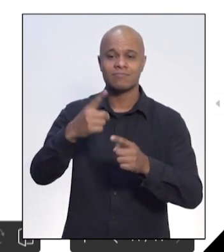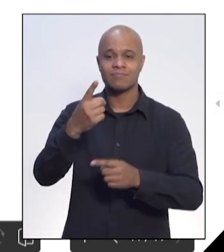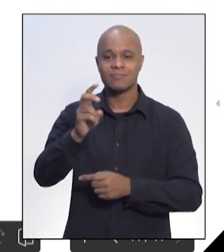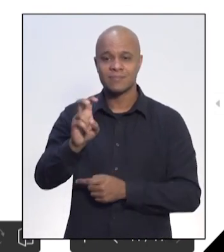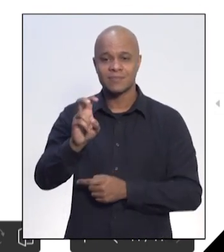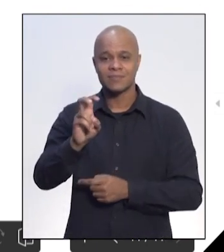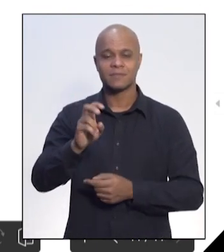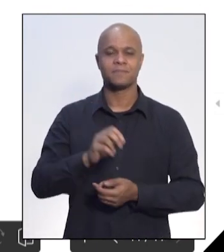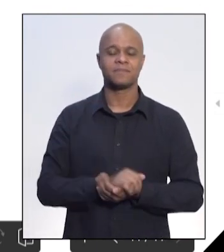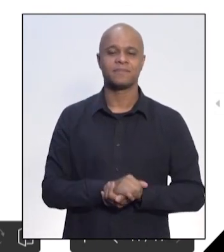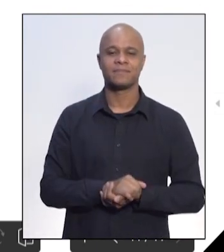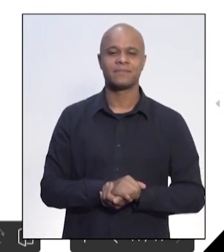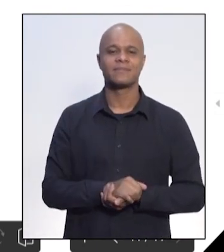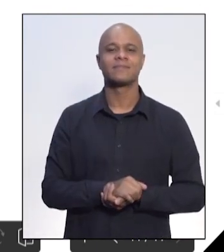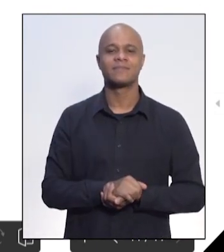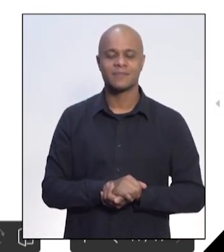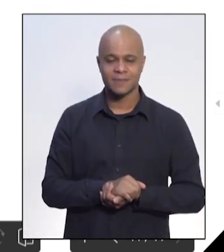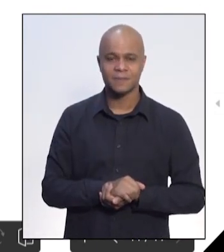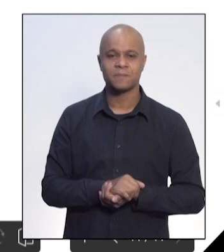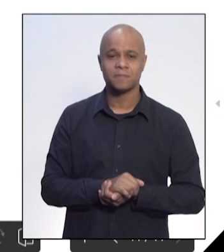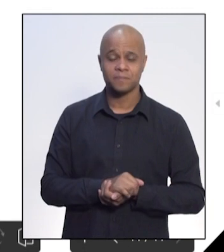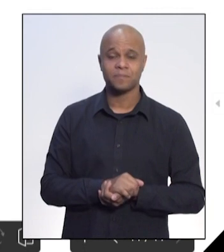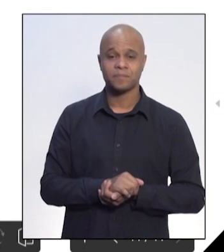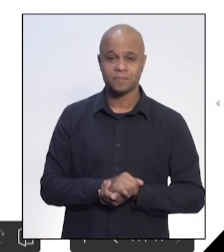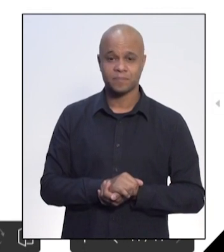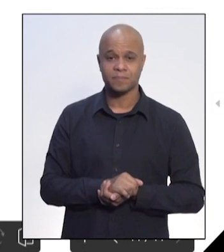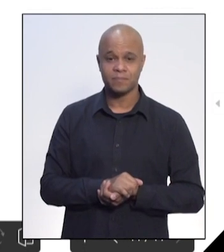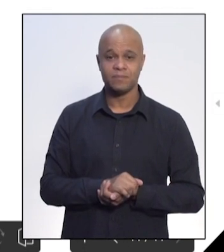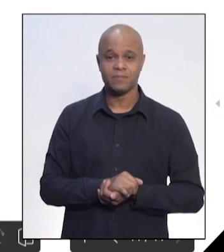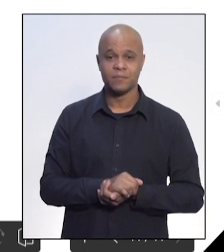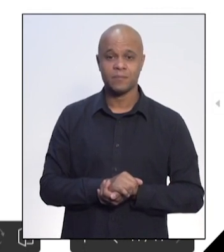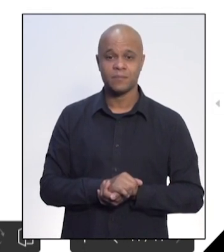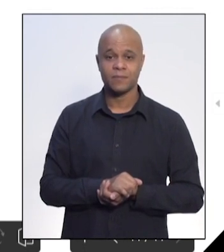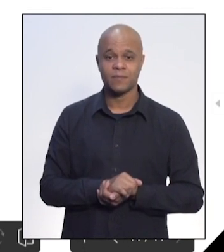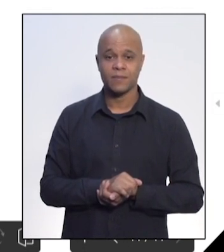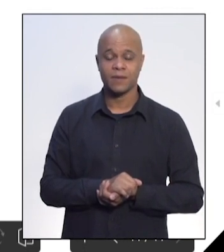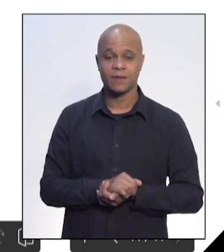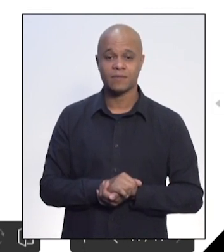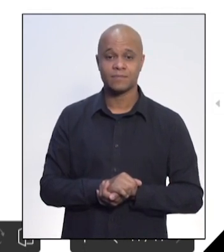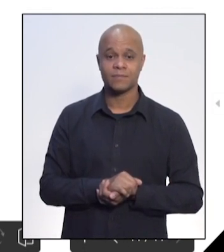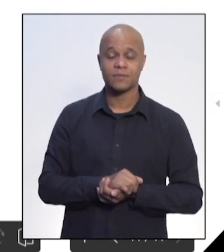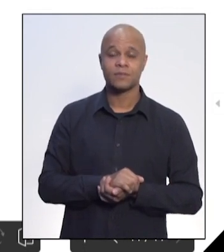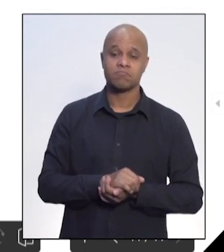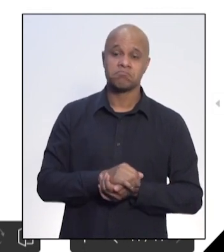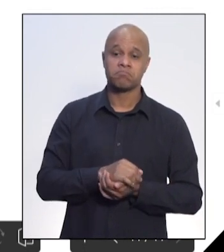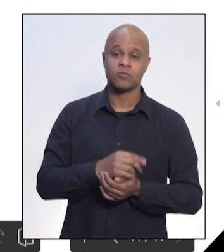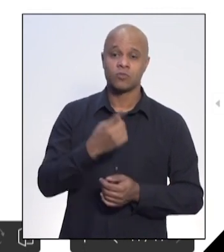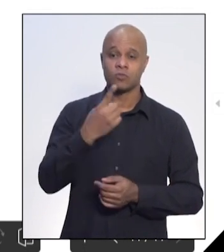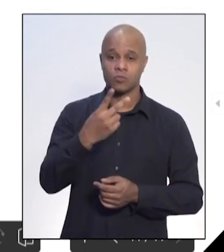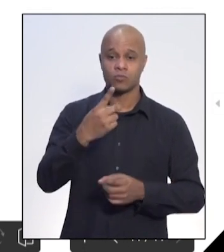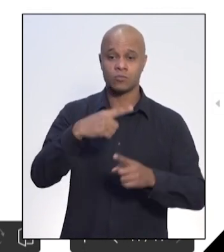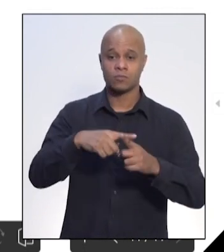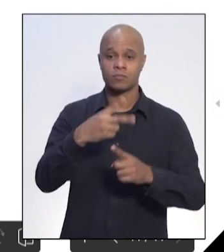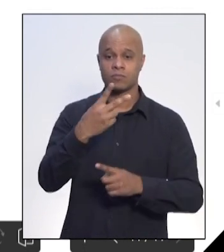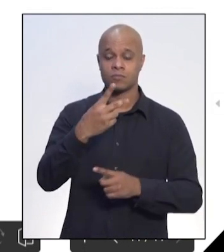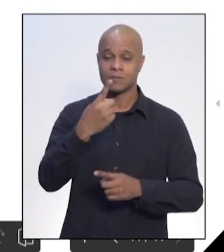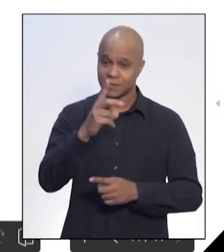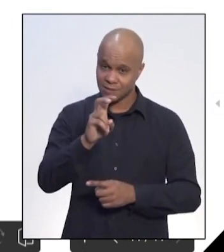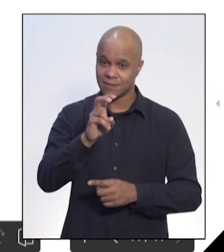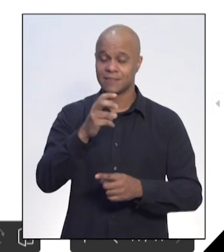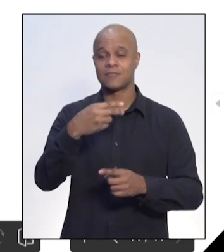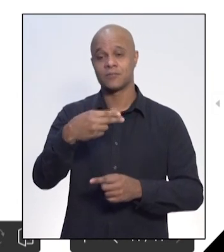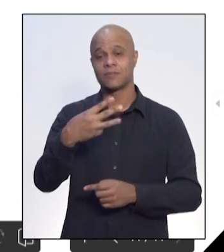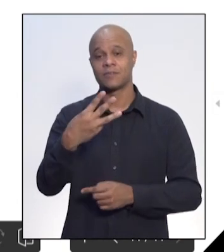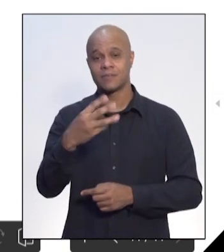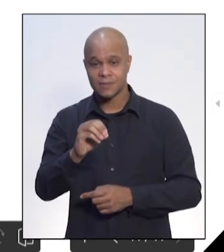fazer 2 vezes 15 e depois tirar de 60. Quanto é 2 vezes 15? Dá para fazer de cabeça, né? 15 mais 15 é 30. 60